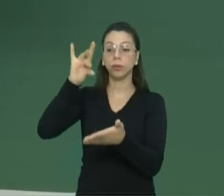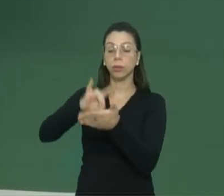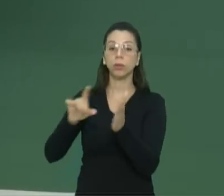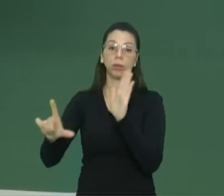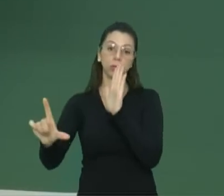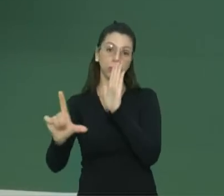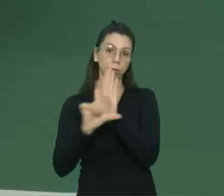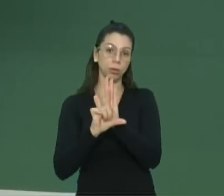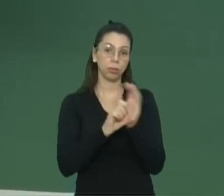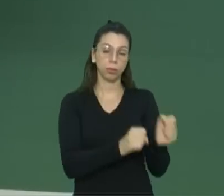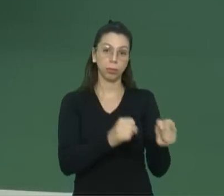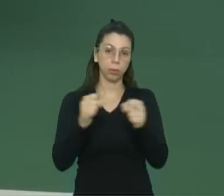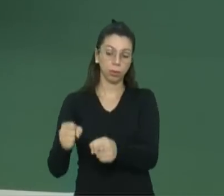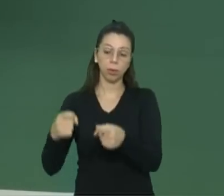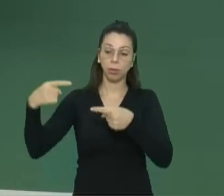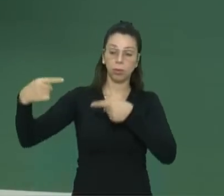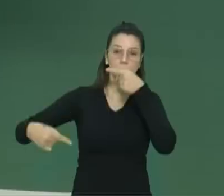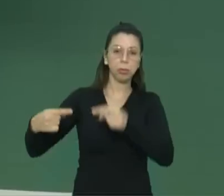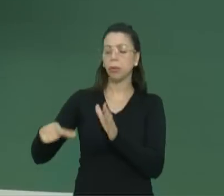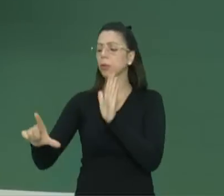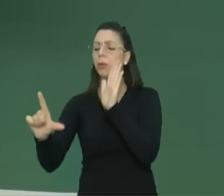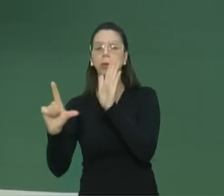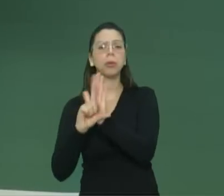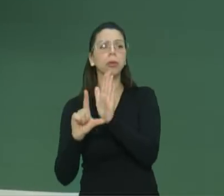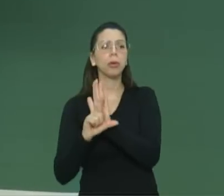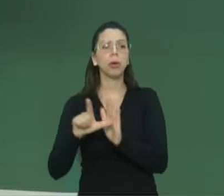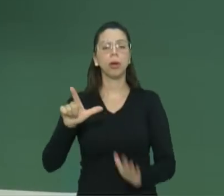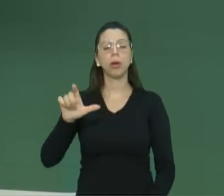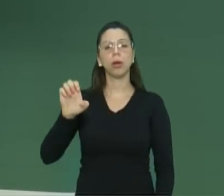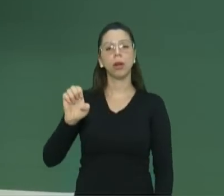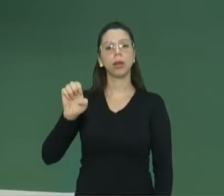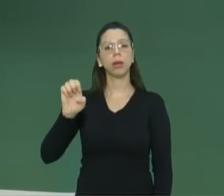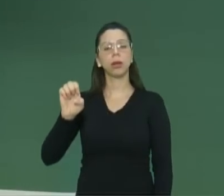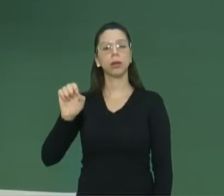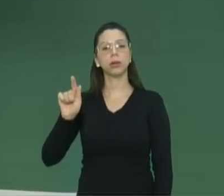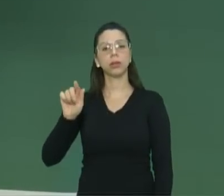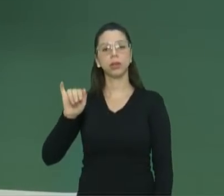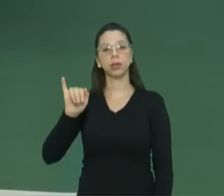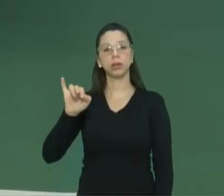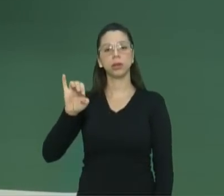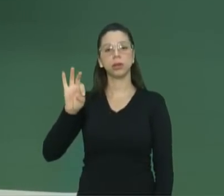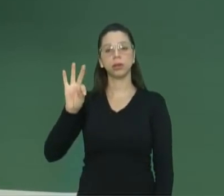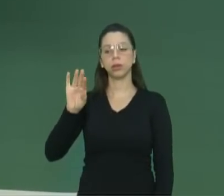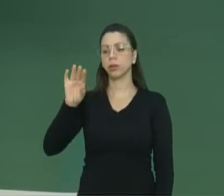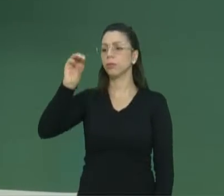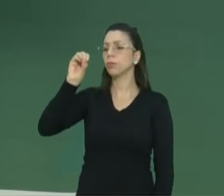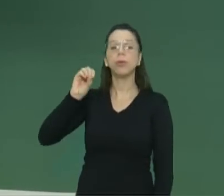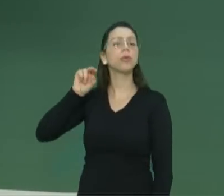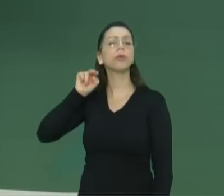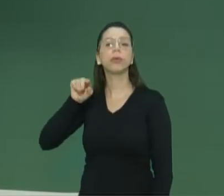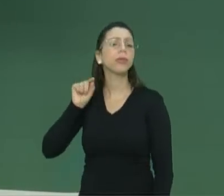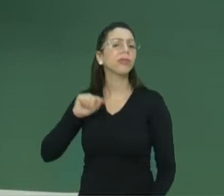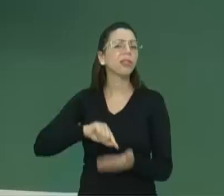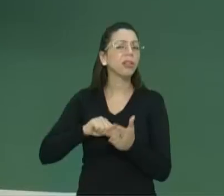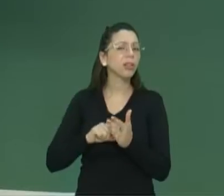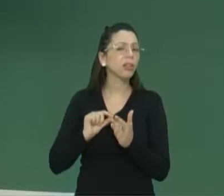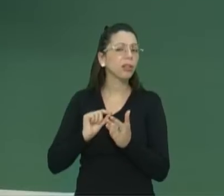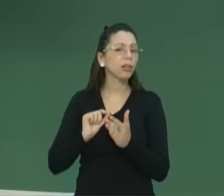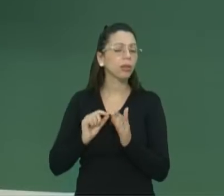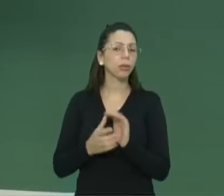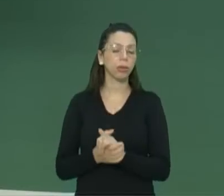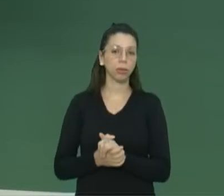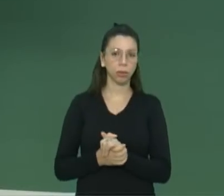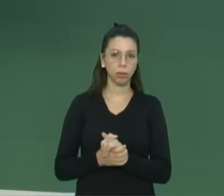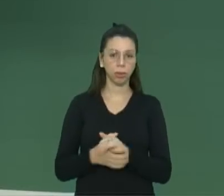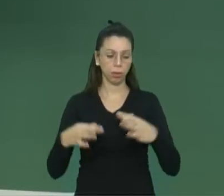do poder político. E o que é legitimidade? Por exemplo, o que é legítimo? Quando você se pergunta sobre o que é legítimo, já parou para pensar, por exemplo, nas